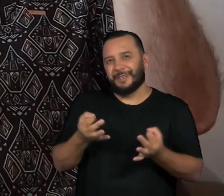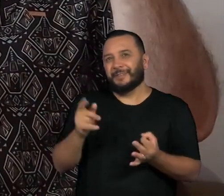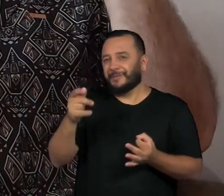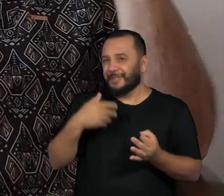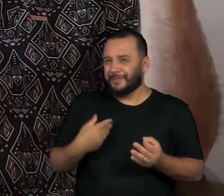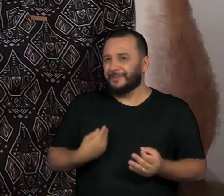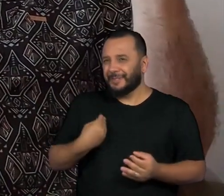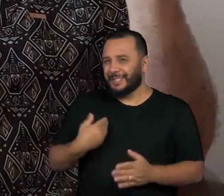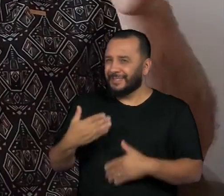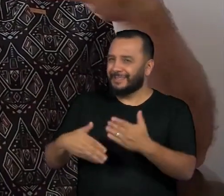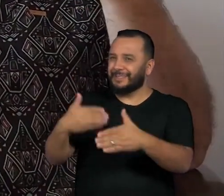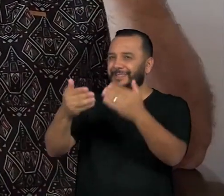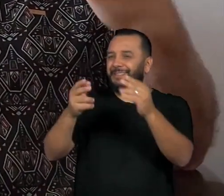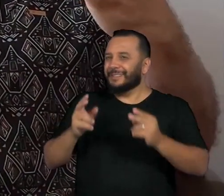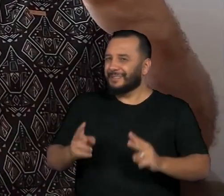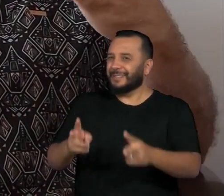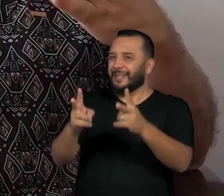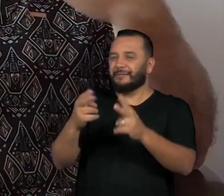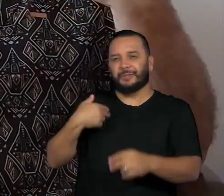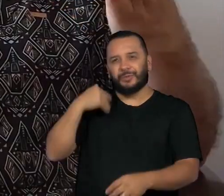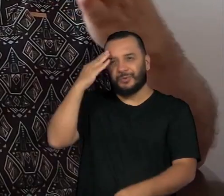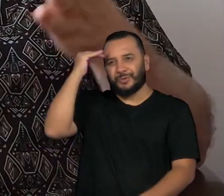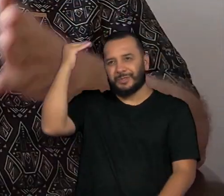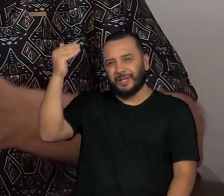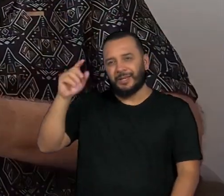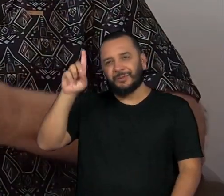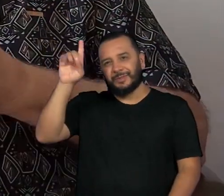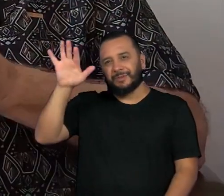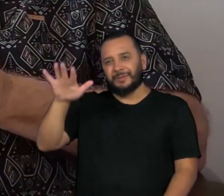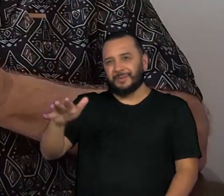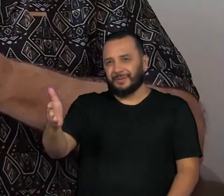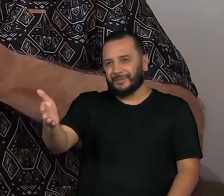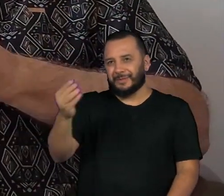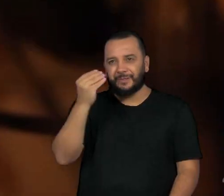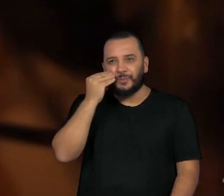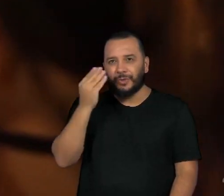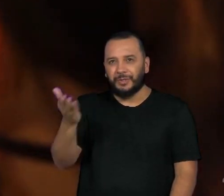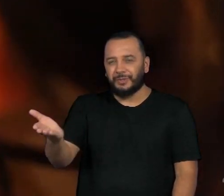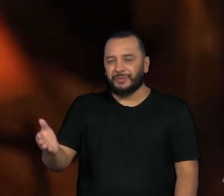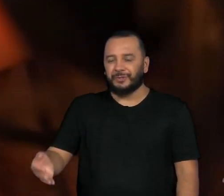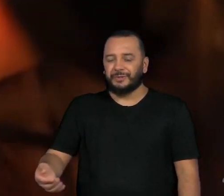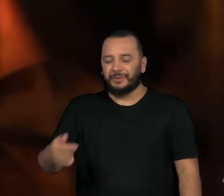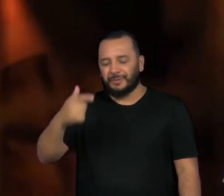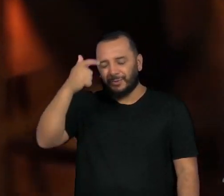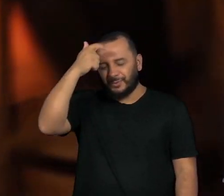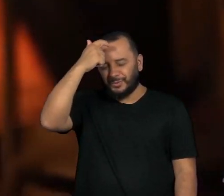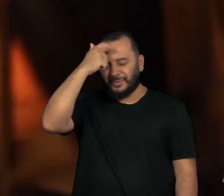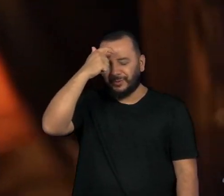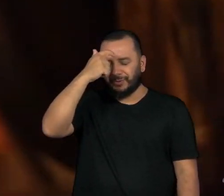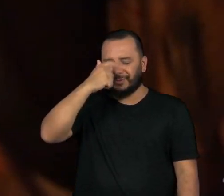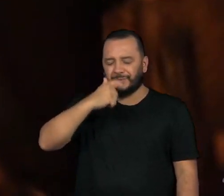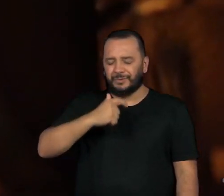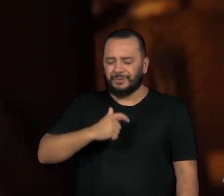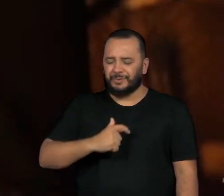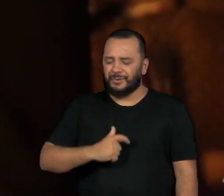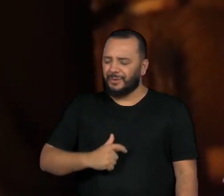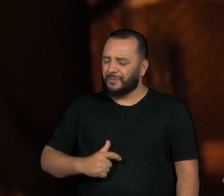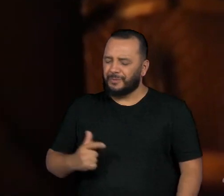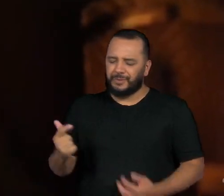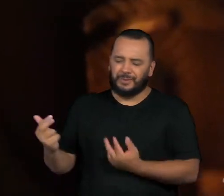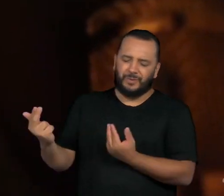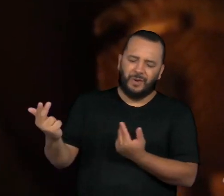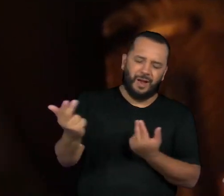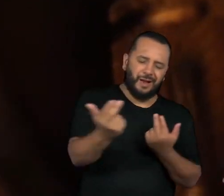seguir em frente sempre e ter muito sucesso. Deus te abençoe. Um beijo. Ainda somos os